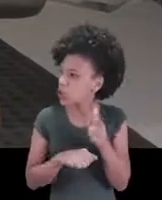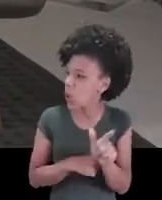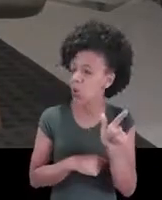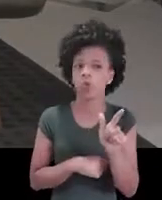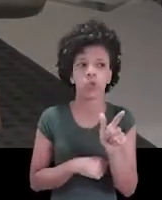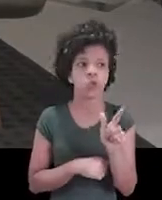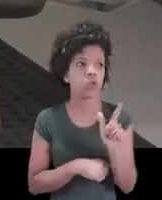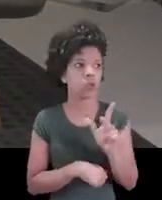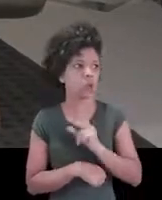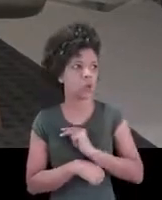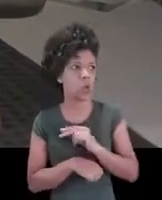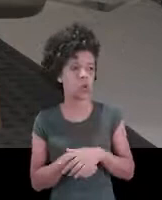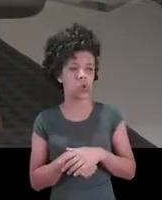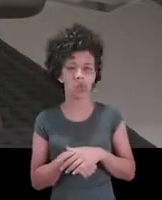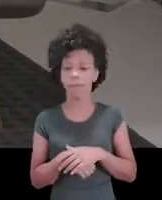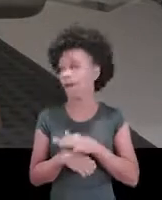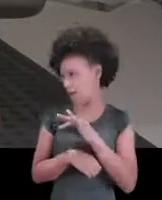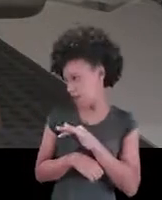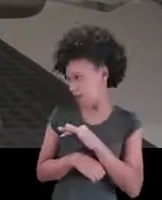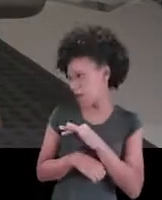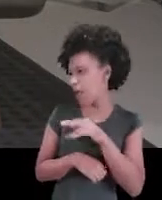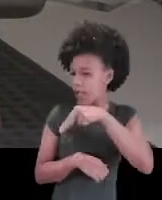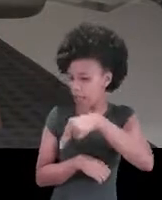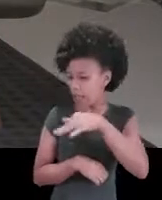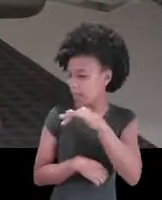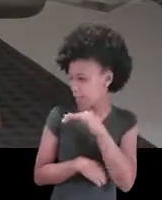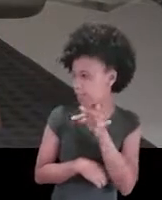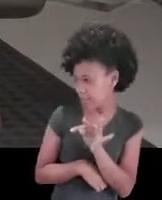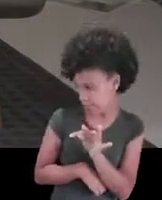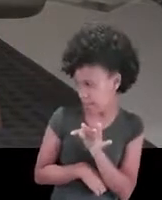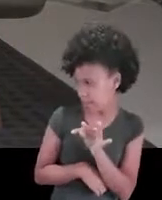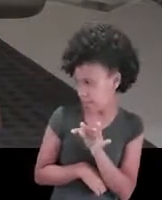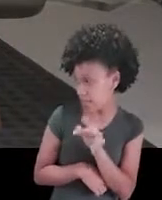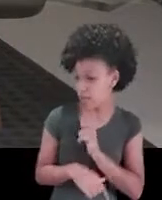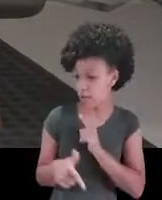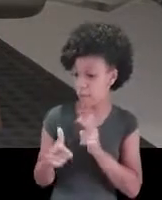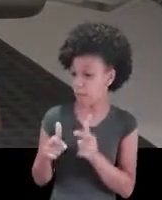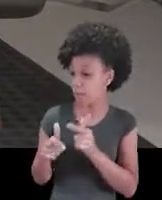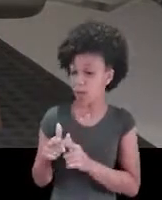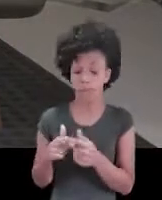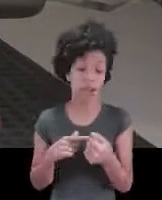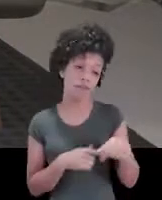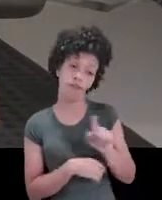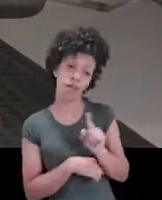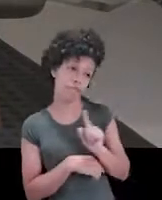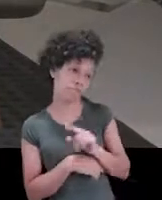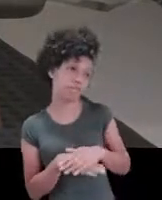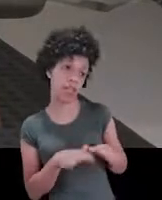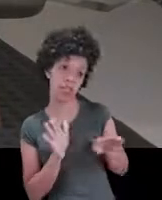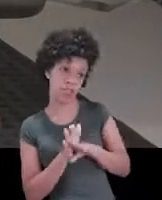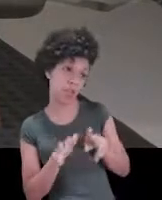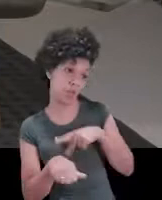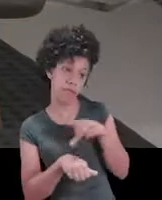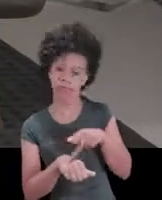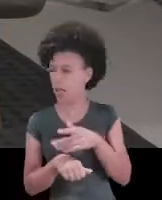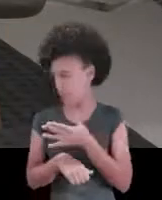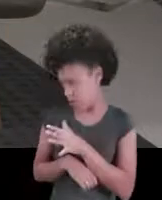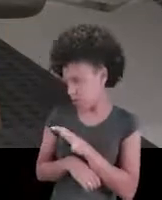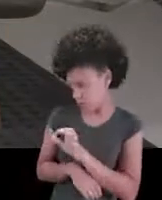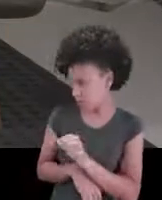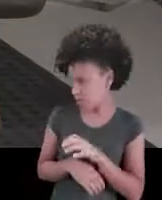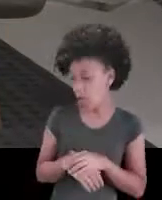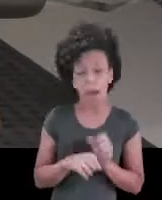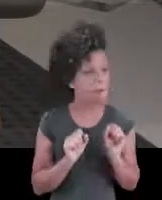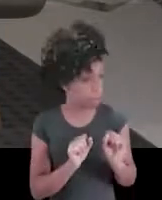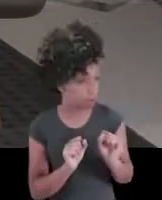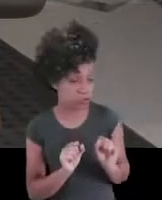louco mano pode uma nft né do caos né esse cara tá com problema que ele não vai entrar no meu país seria mais ou menos isso